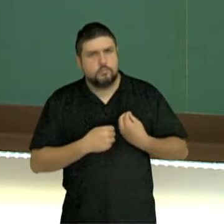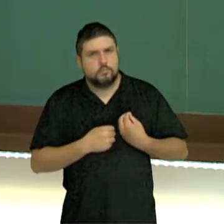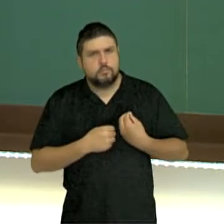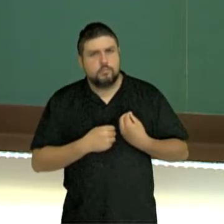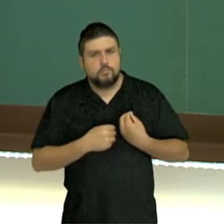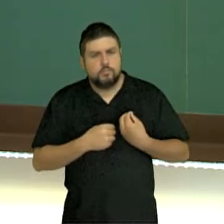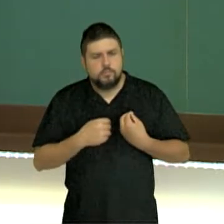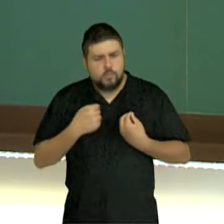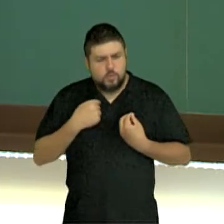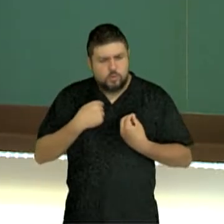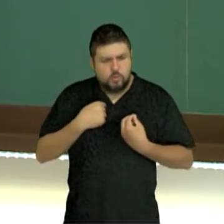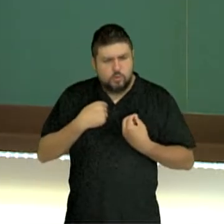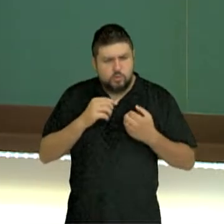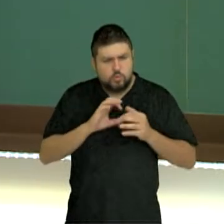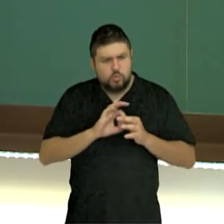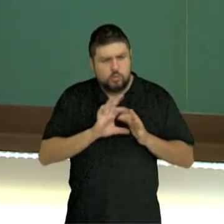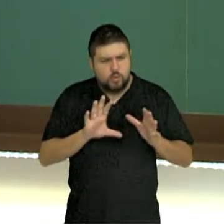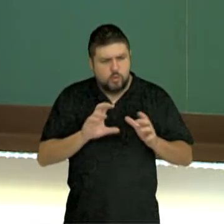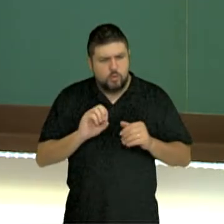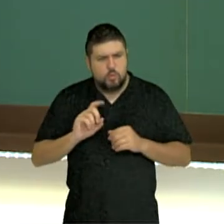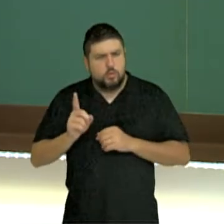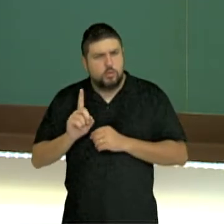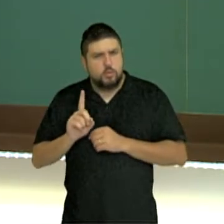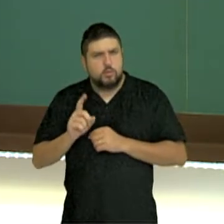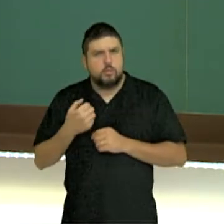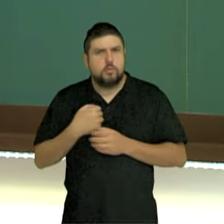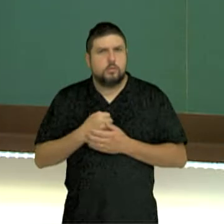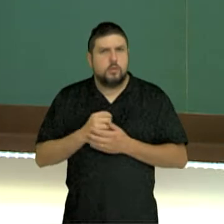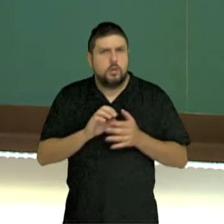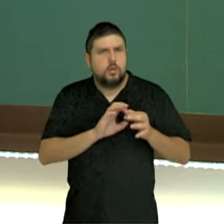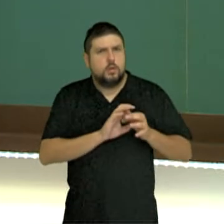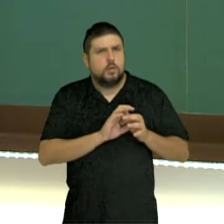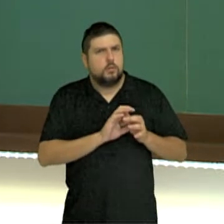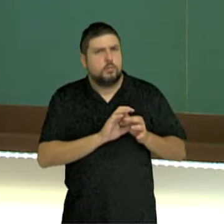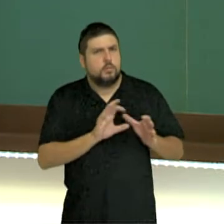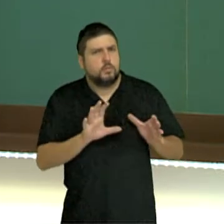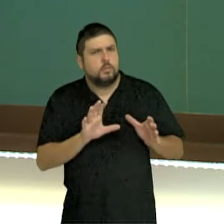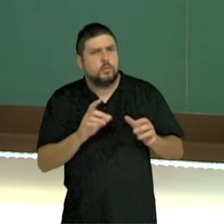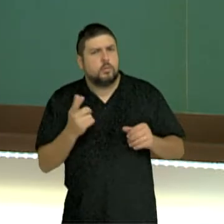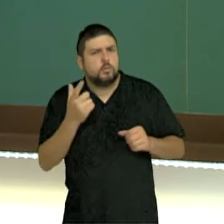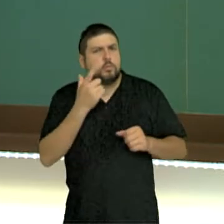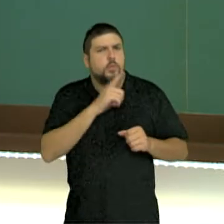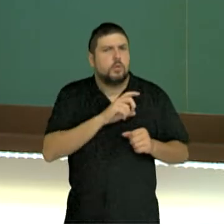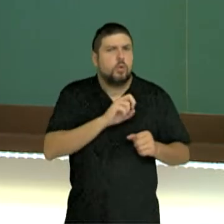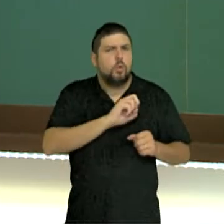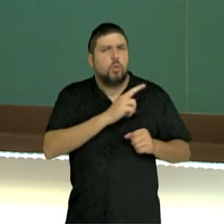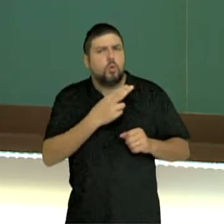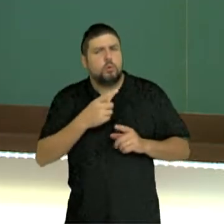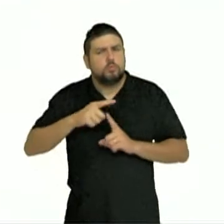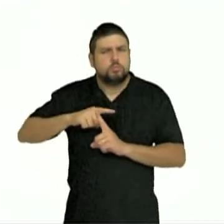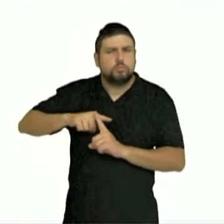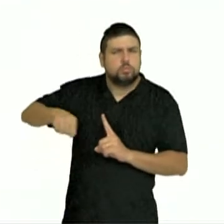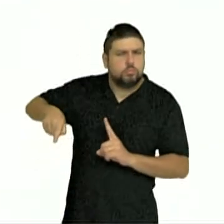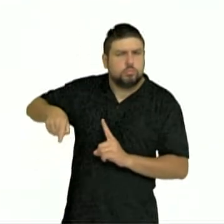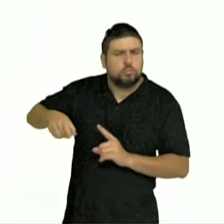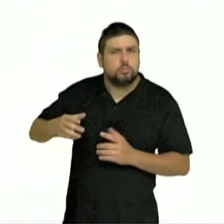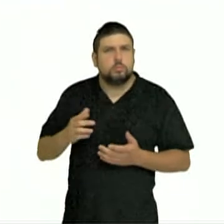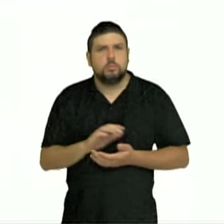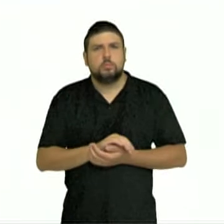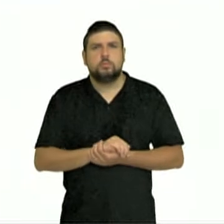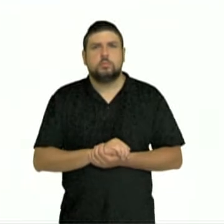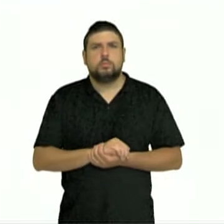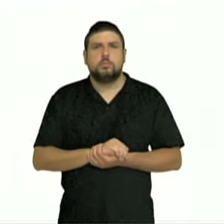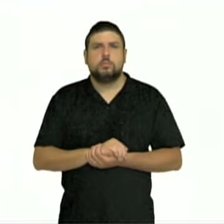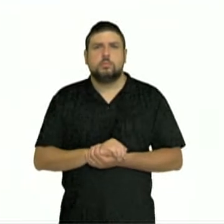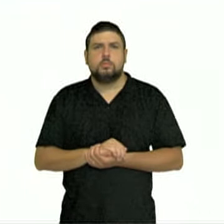que não? Será que essa liberdade nos alcança em algum momento ou será que nos é privada? Então, por isso, está escrito assim, ó.